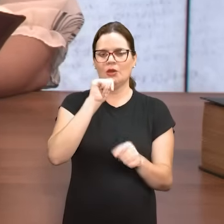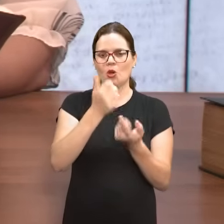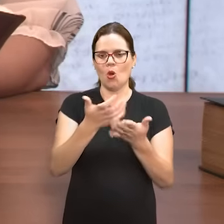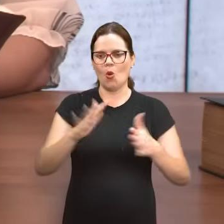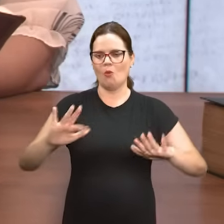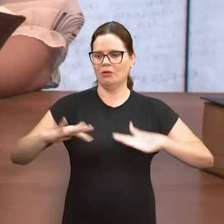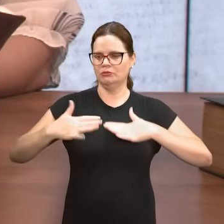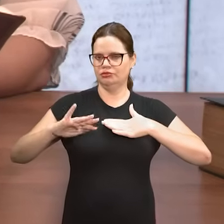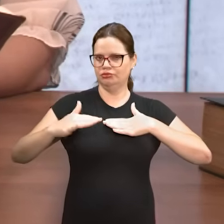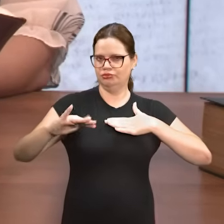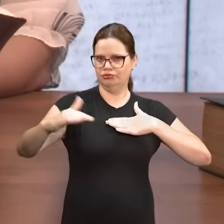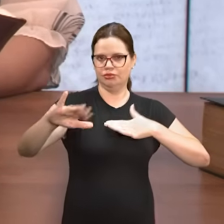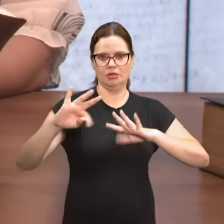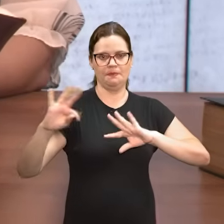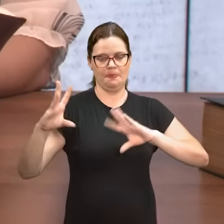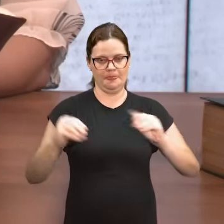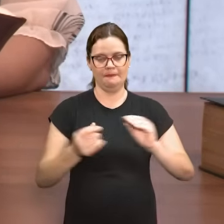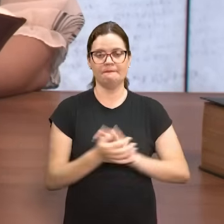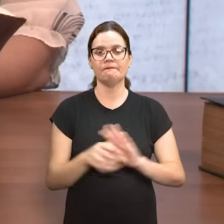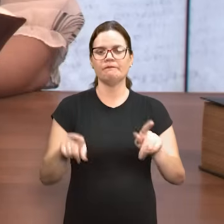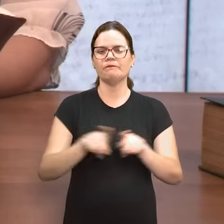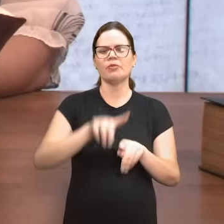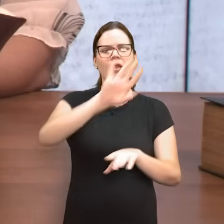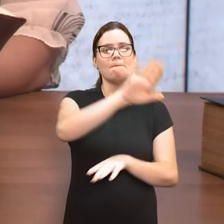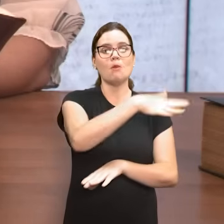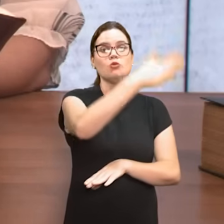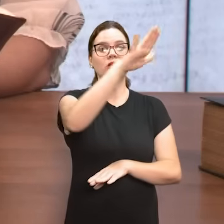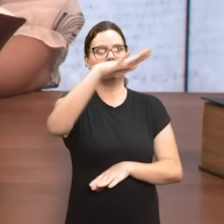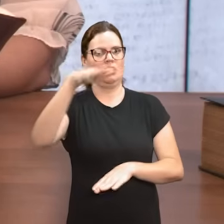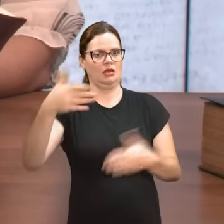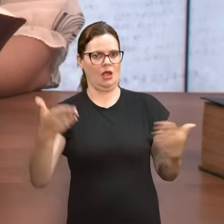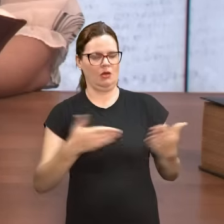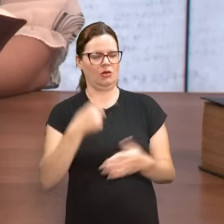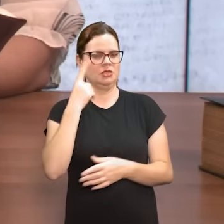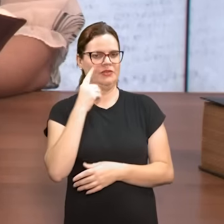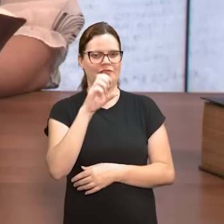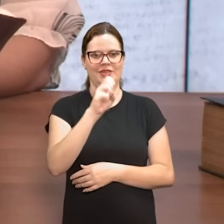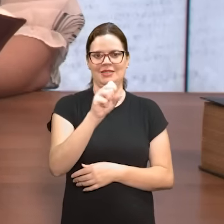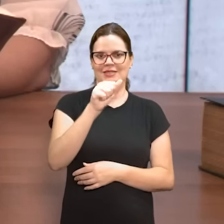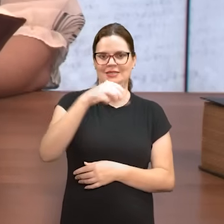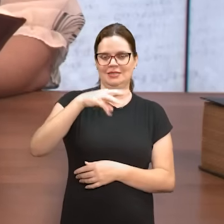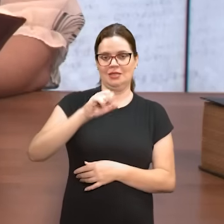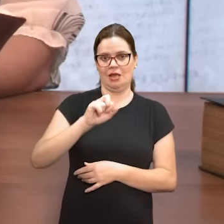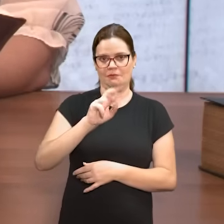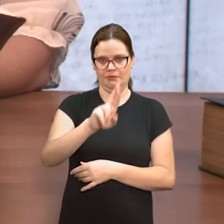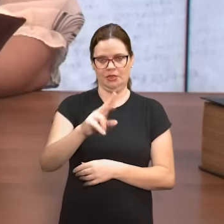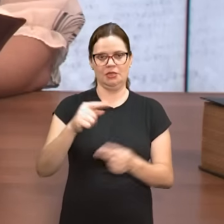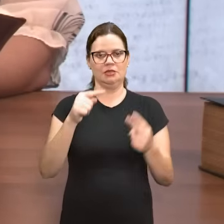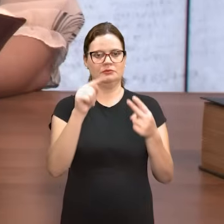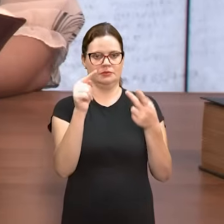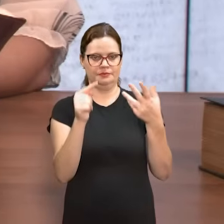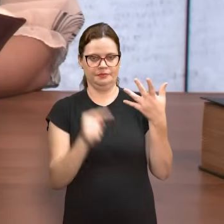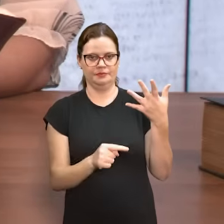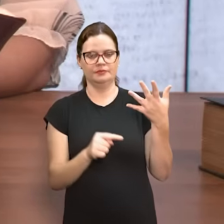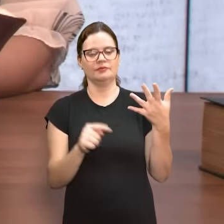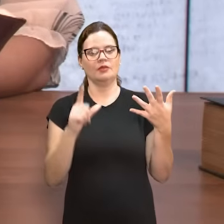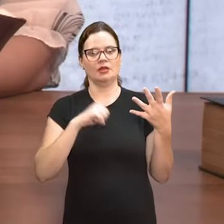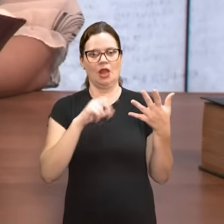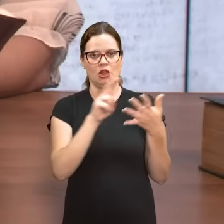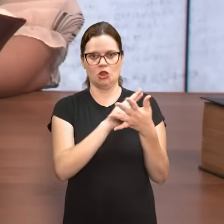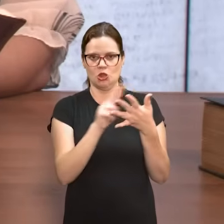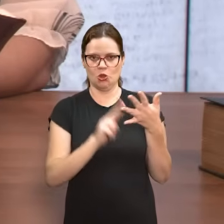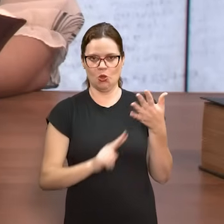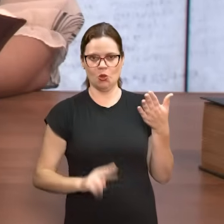seu termo. E nas montanhas, Samir, e Atir, e Socó, e Daná,